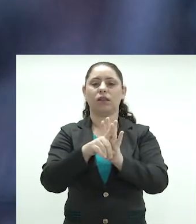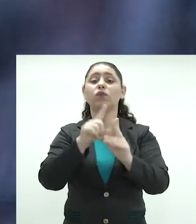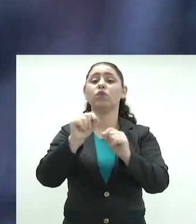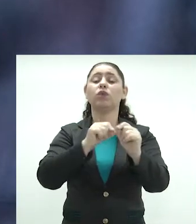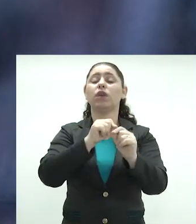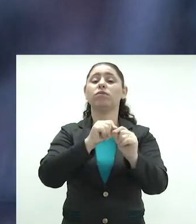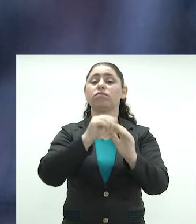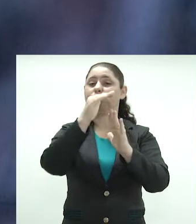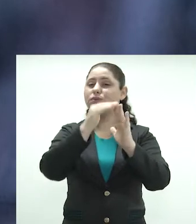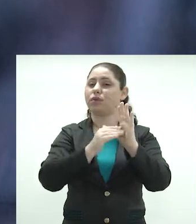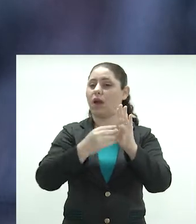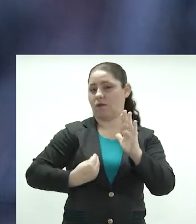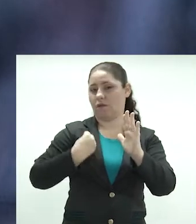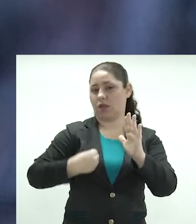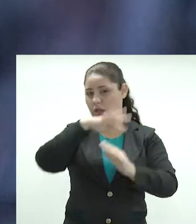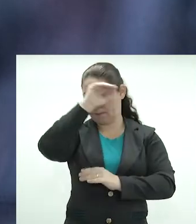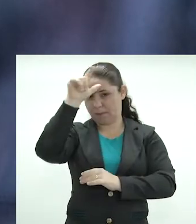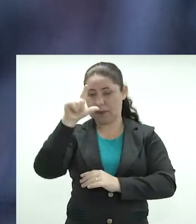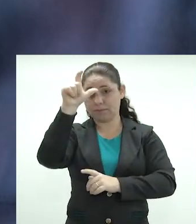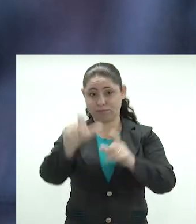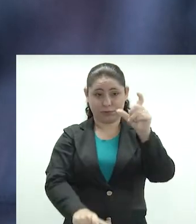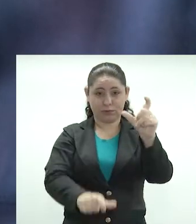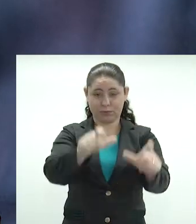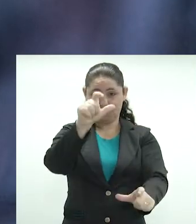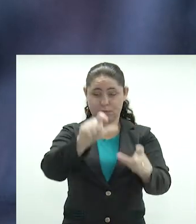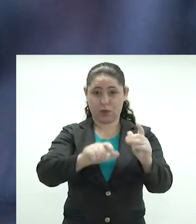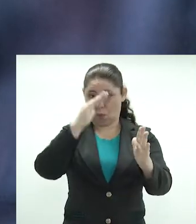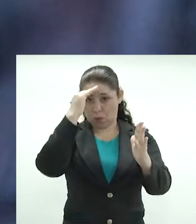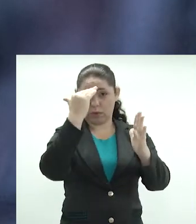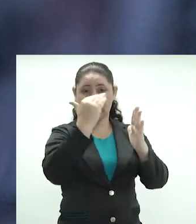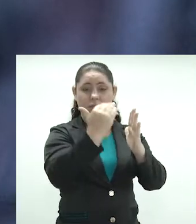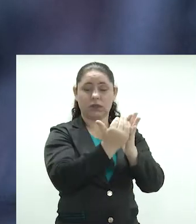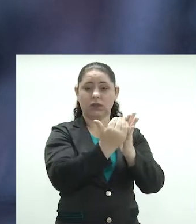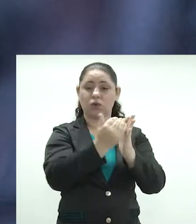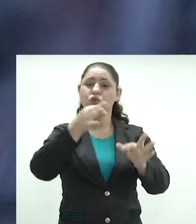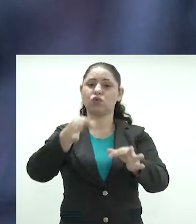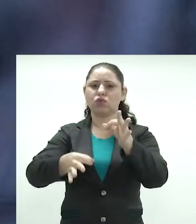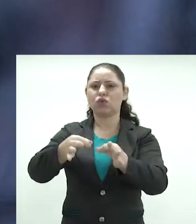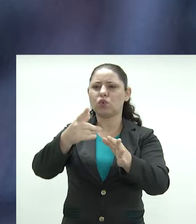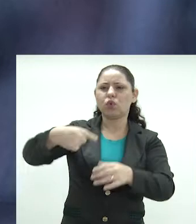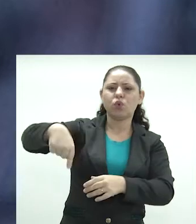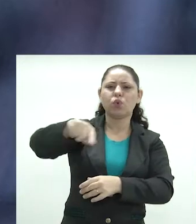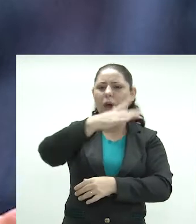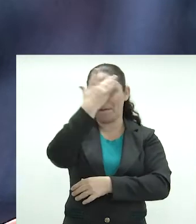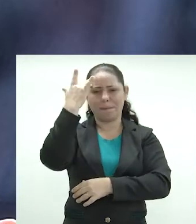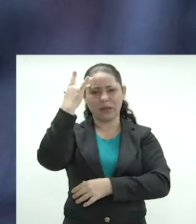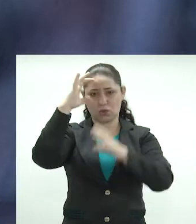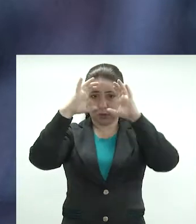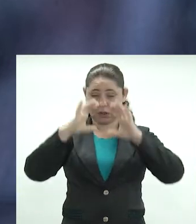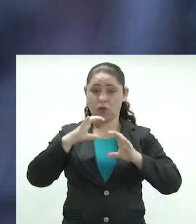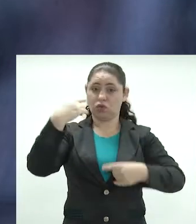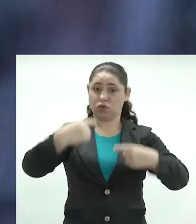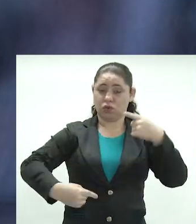nascem as leis que vão reger a vida do sul-mato-grossense, vão reger a vida do sul-mato-grossense, vão ser obedecidas pelos